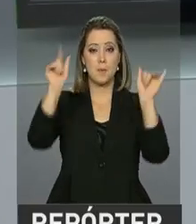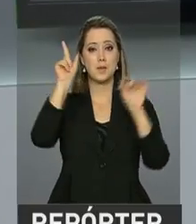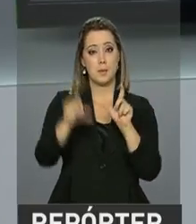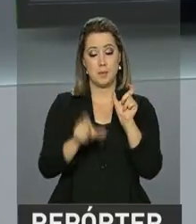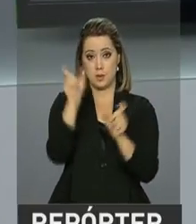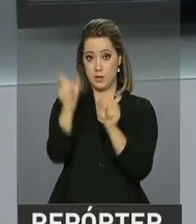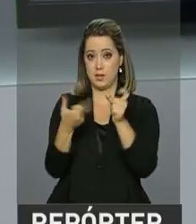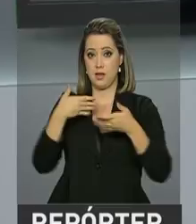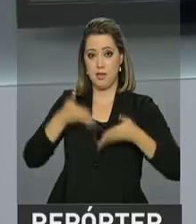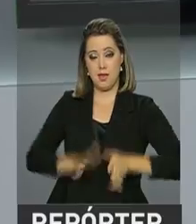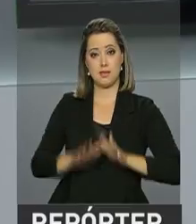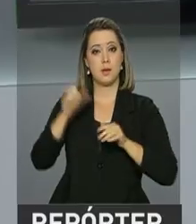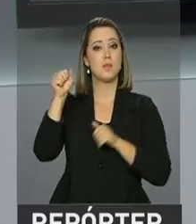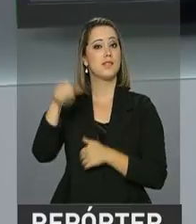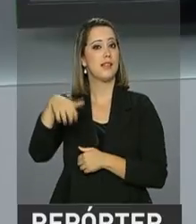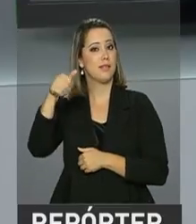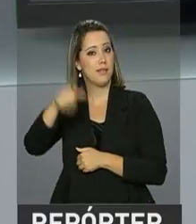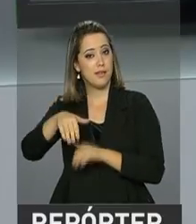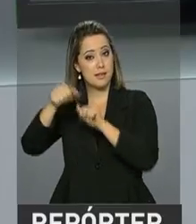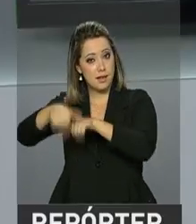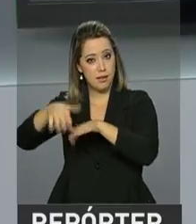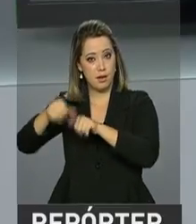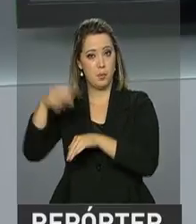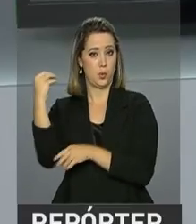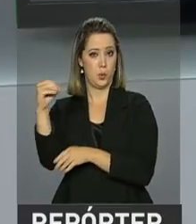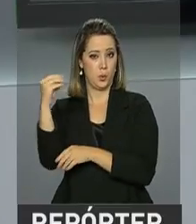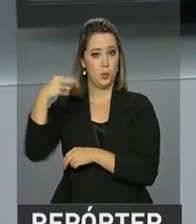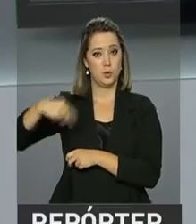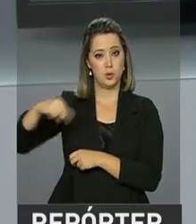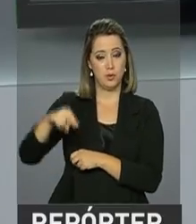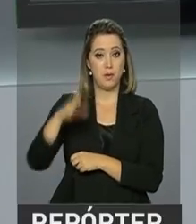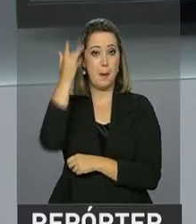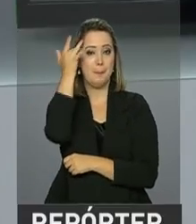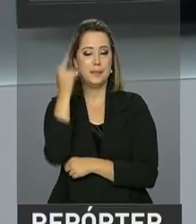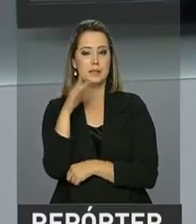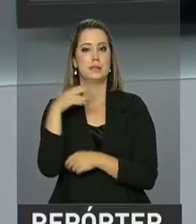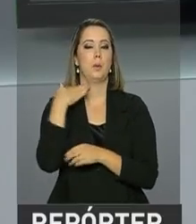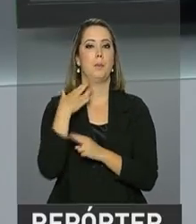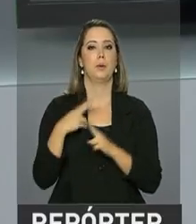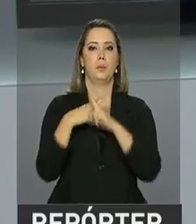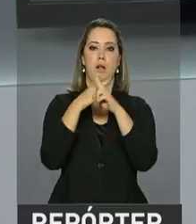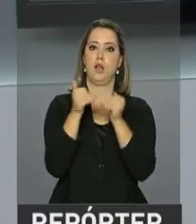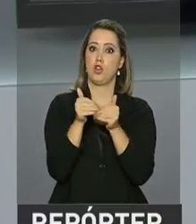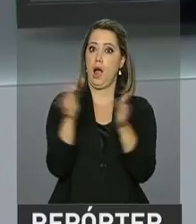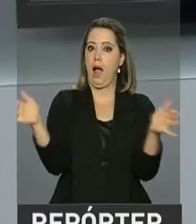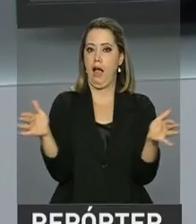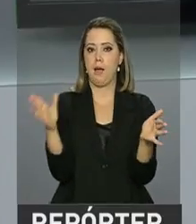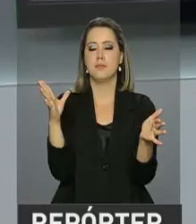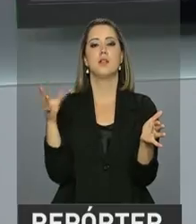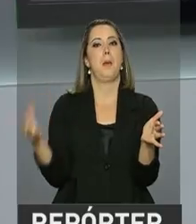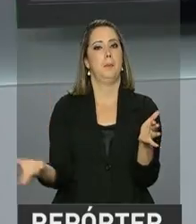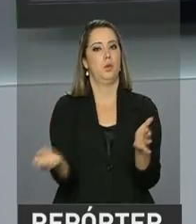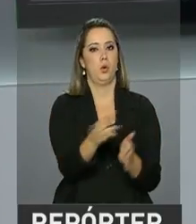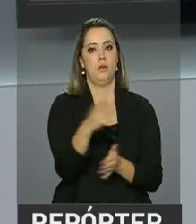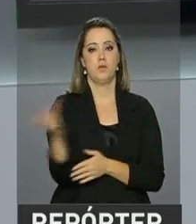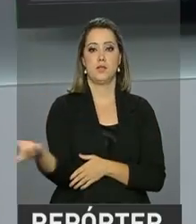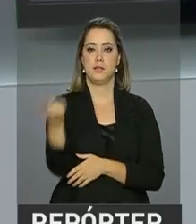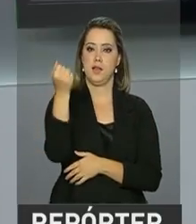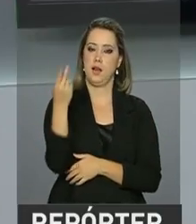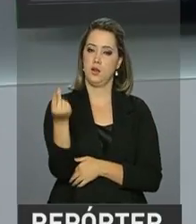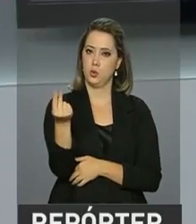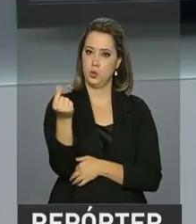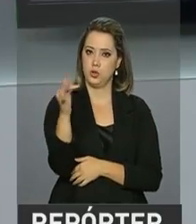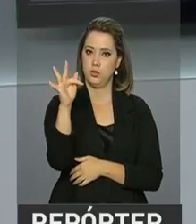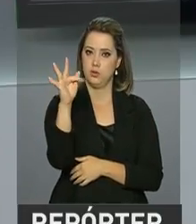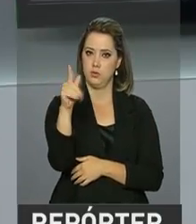quem nasceu nos meses de setembro outubro e novembro Amanhã as agências da Caixa vão abrir para novos saques de Contas inativas